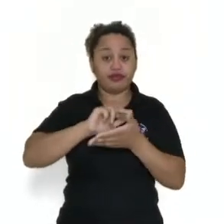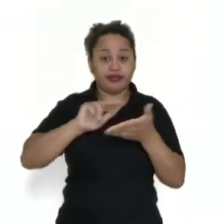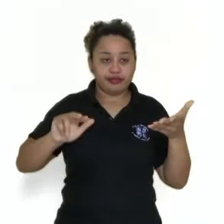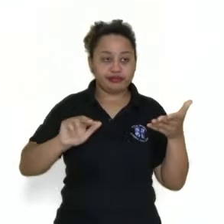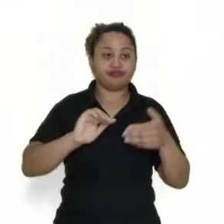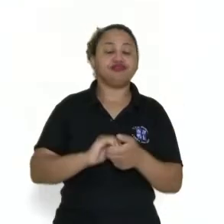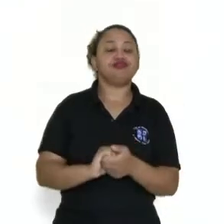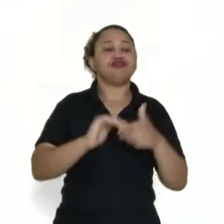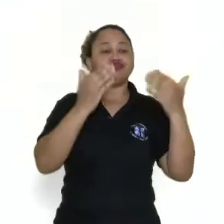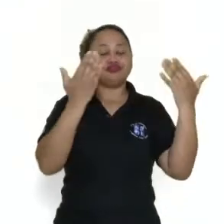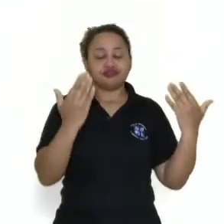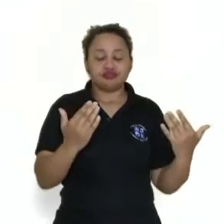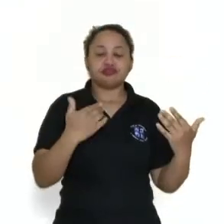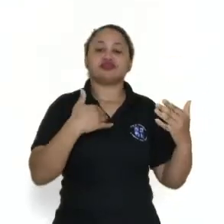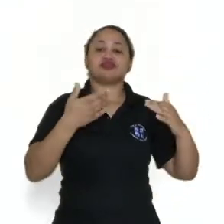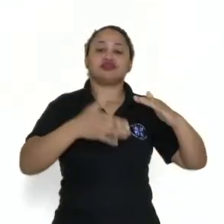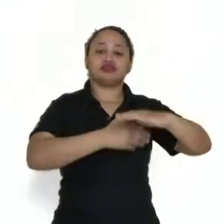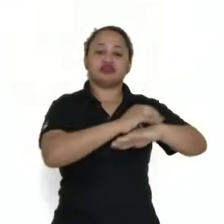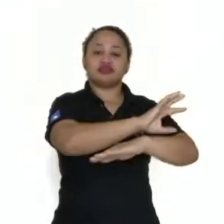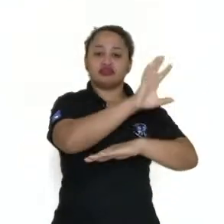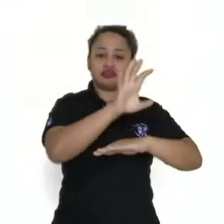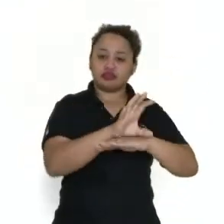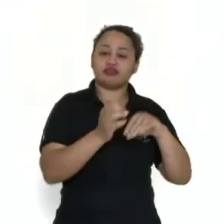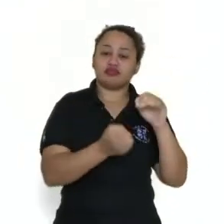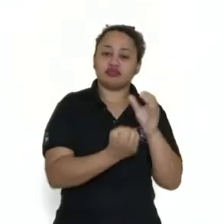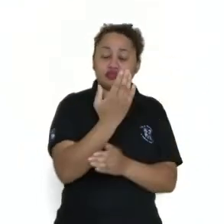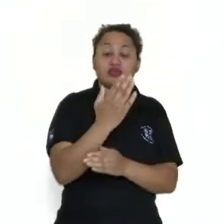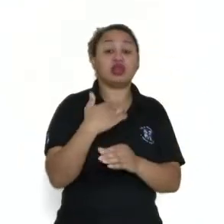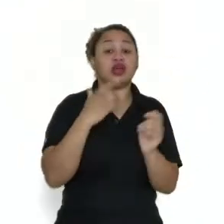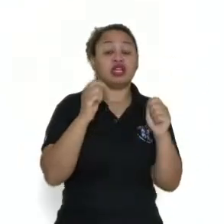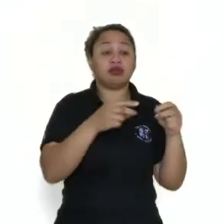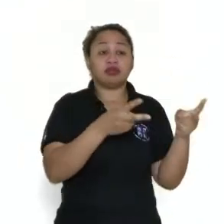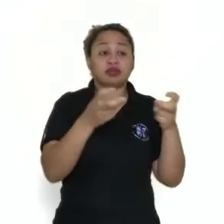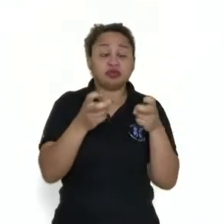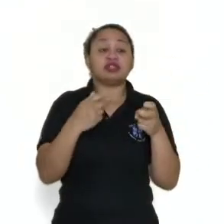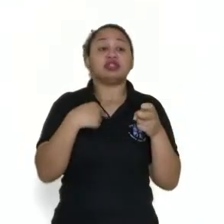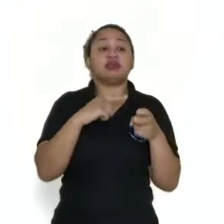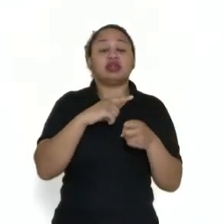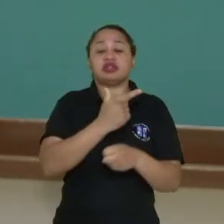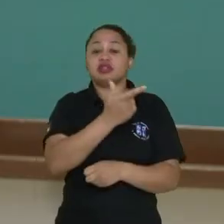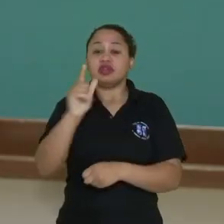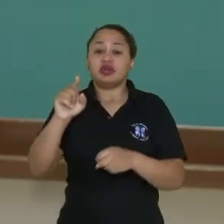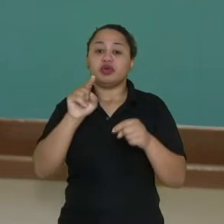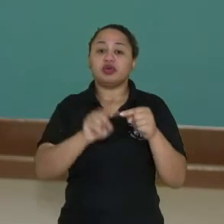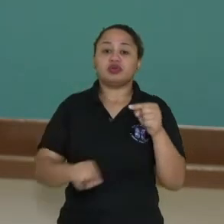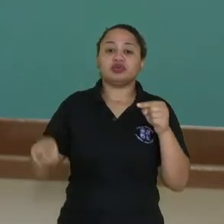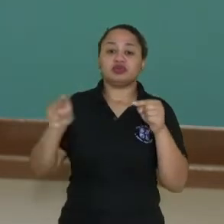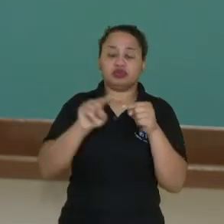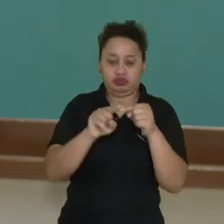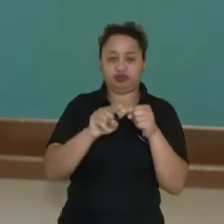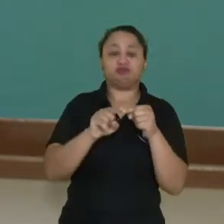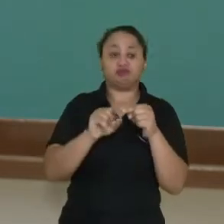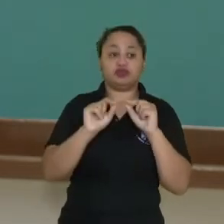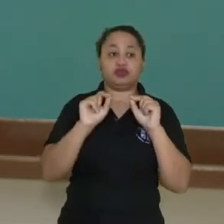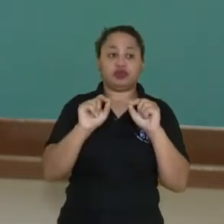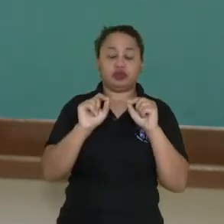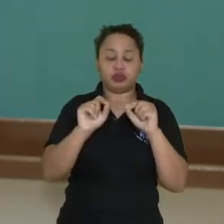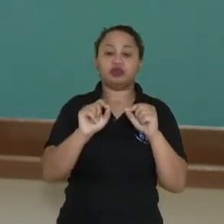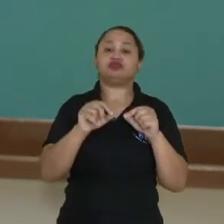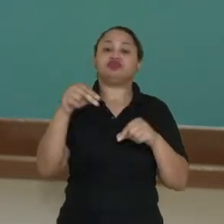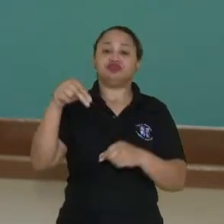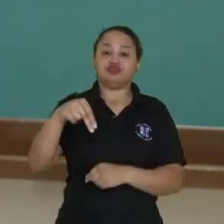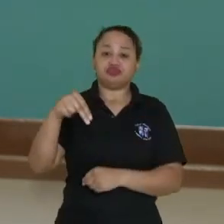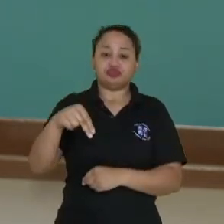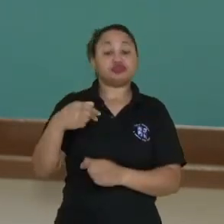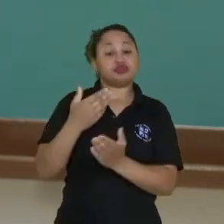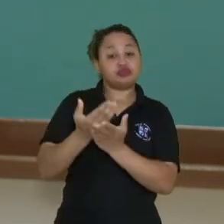analisando o ecossistema que você construiu, é possível observar a presença de um outro ciclo biogeoquímico, o do nitrogênio, estudado nessa